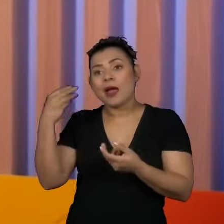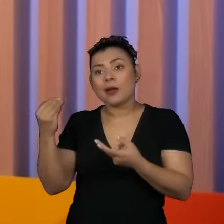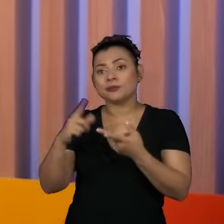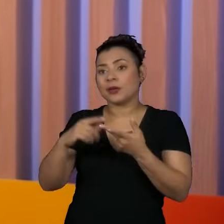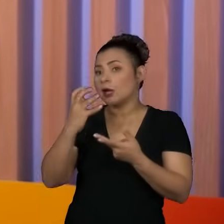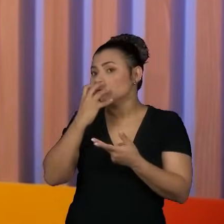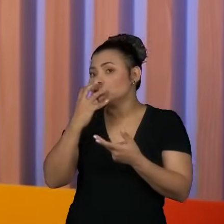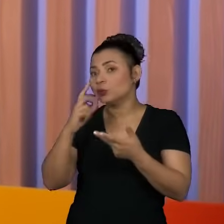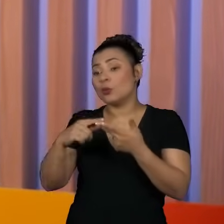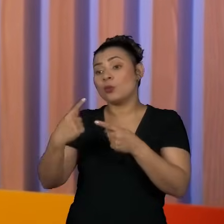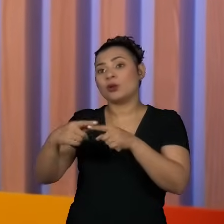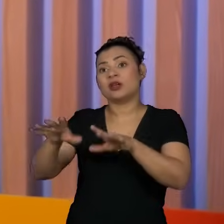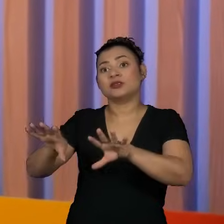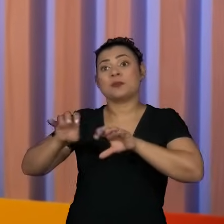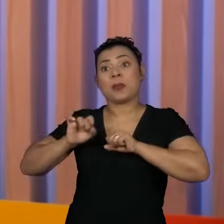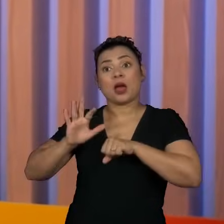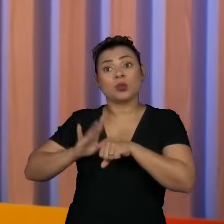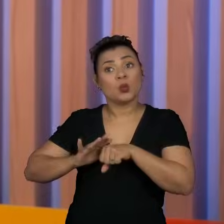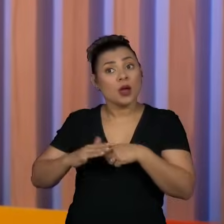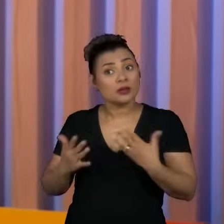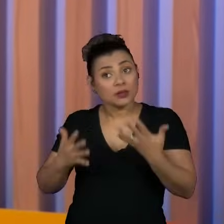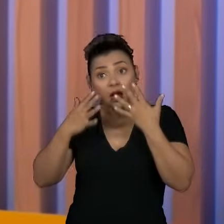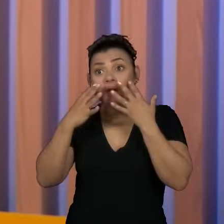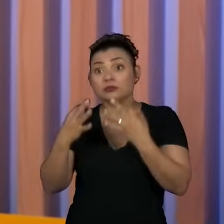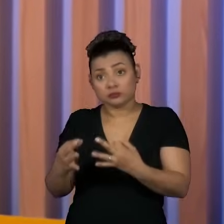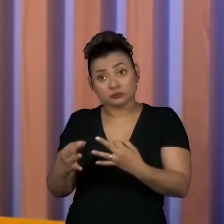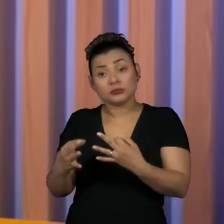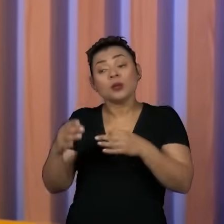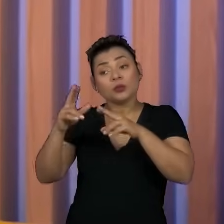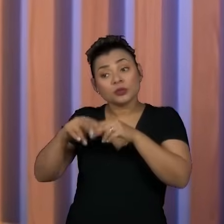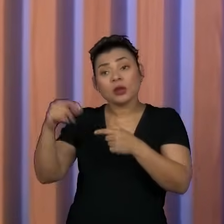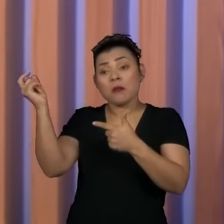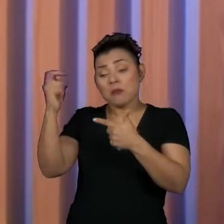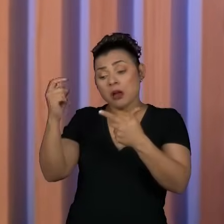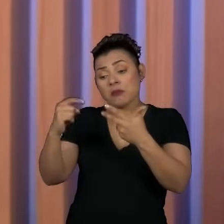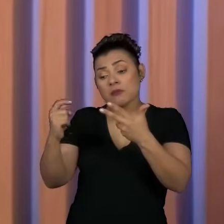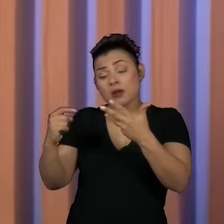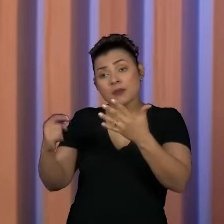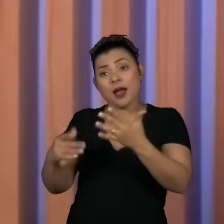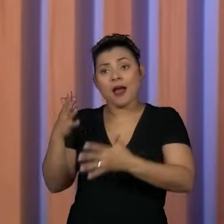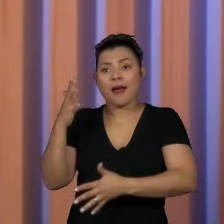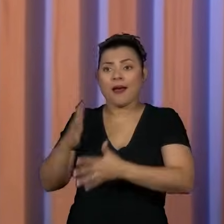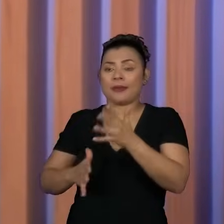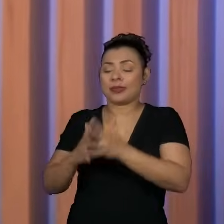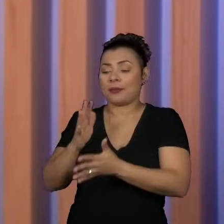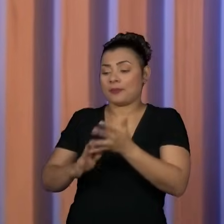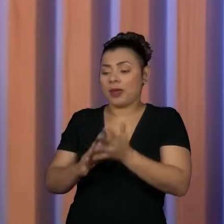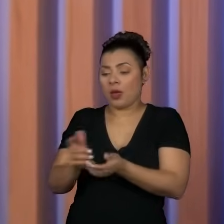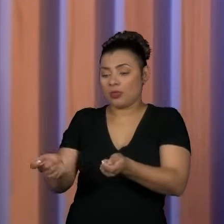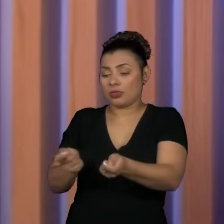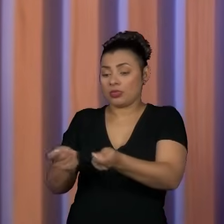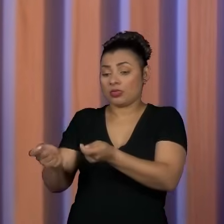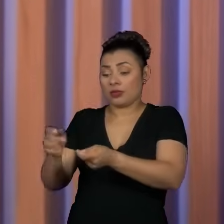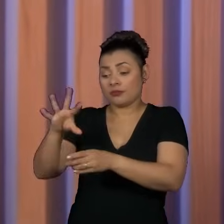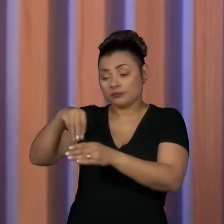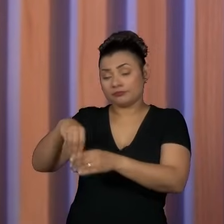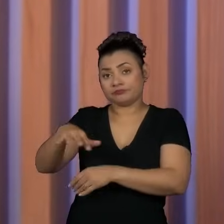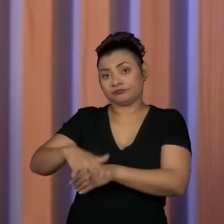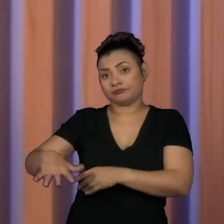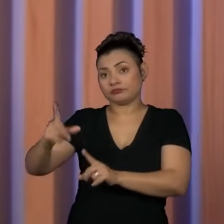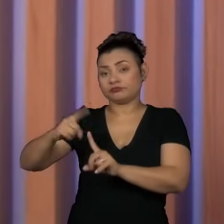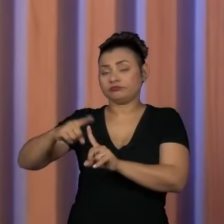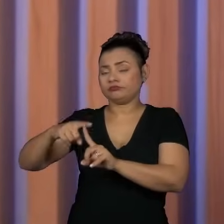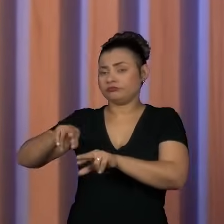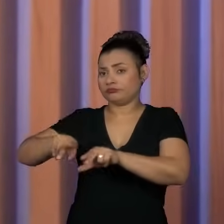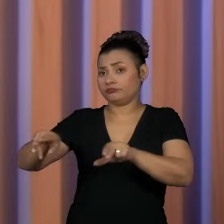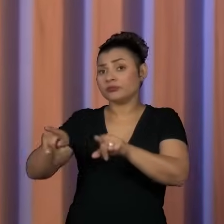de doenças. Então, existe uma série de fatores que atrapalham, né, o equilíbrio dessa espécie,